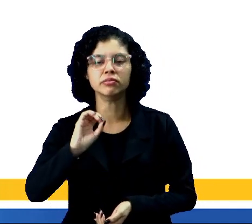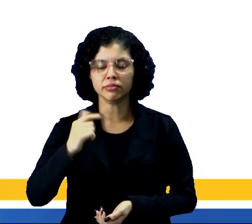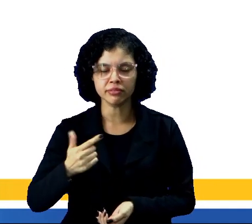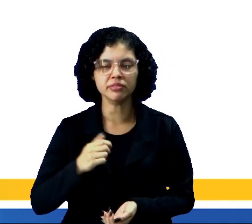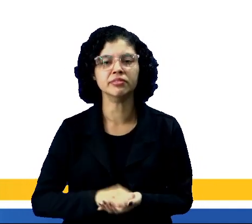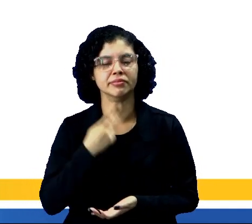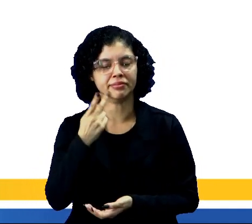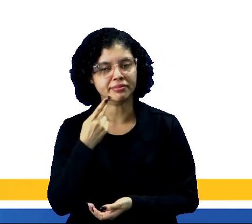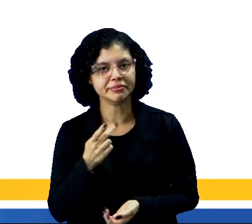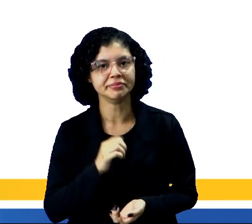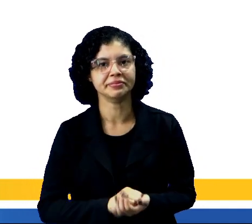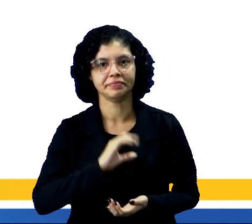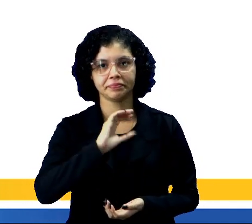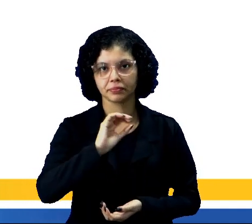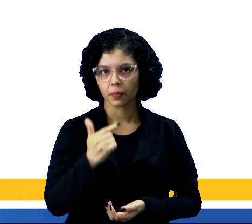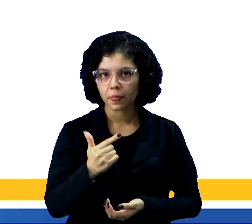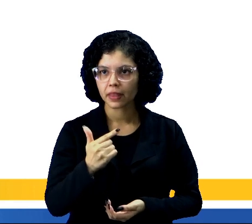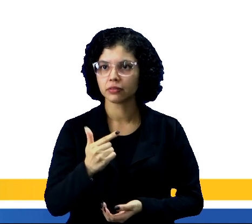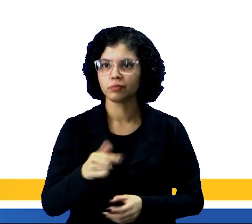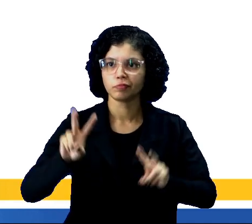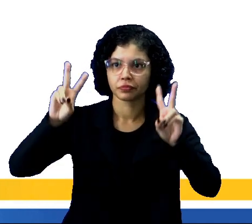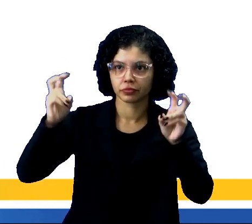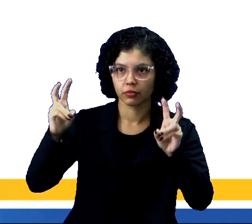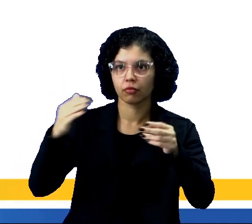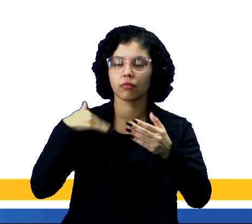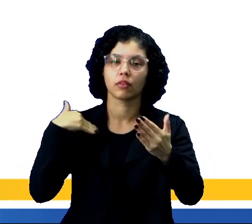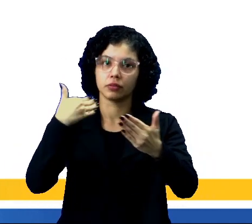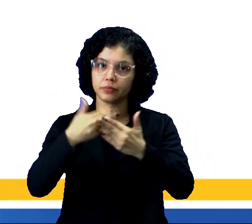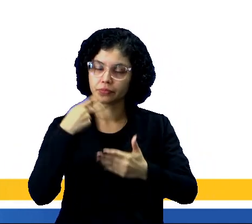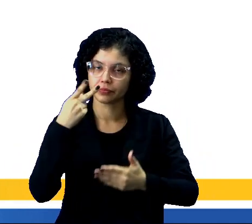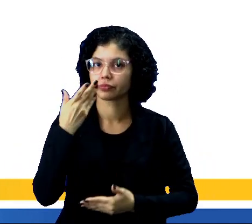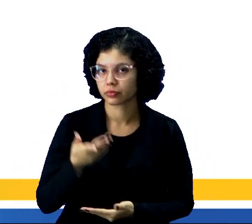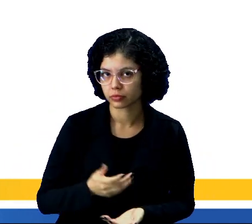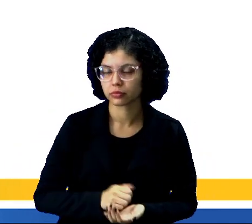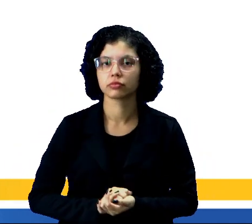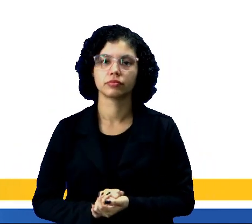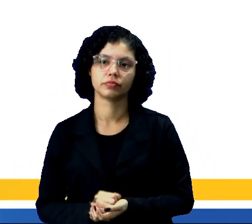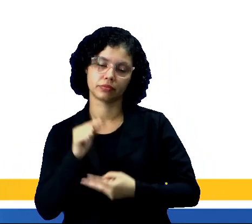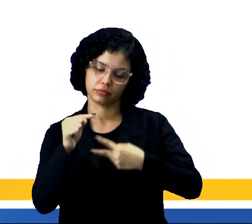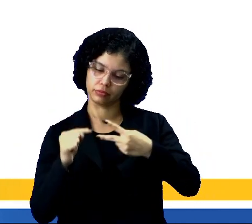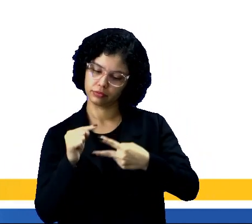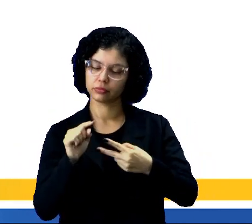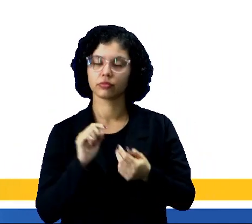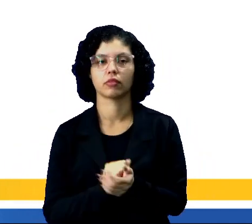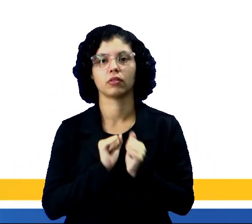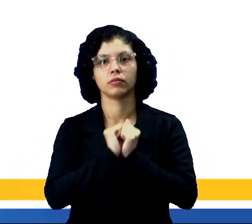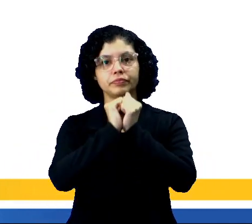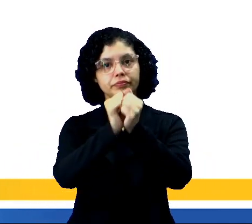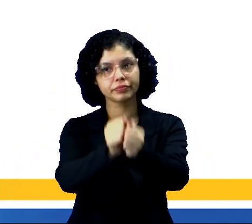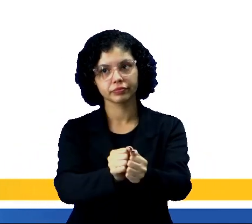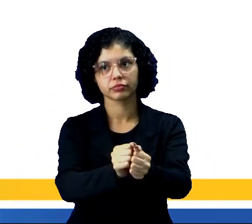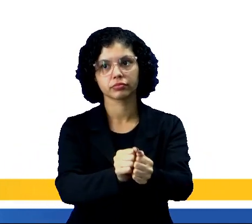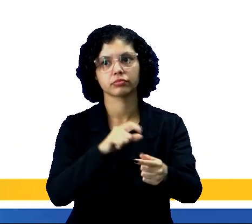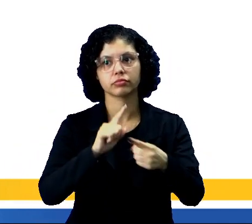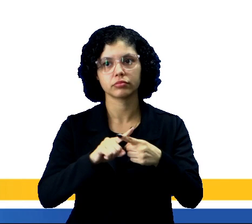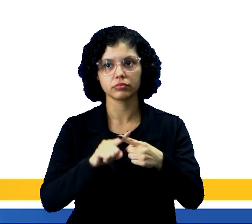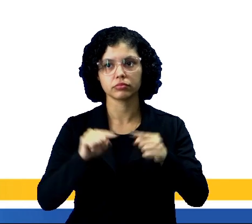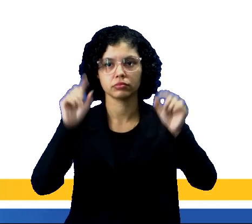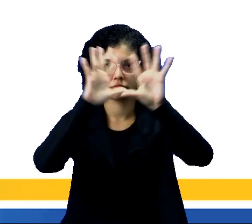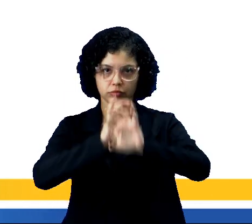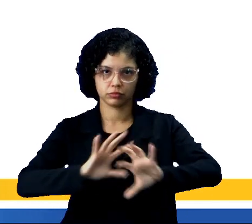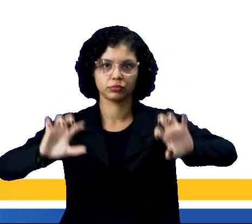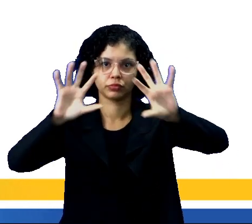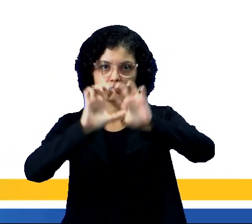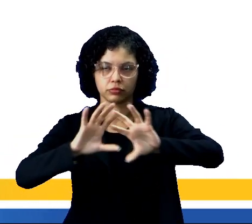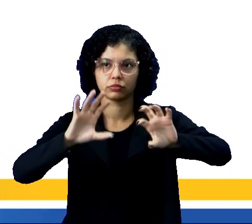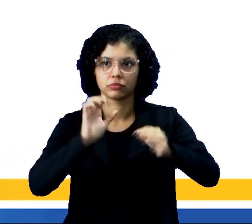Se nós formos falar do ciclo do oxigênio, que é um tema bem mais à frente nós vamos falar, os dois, eles andam juntos, porque o gás